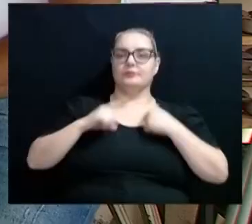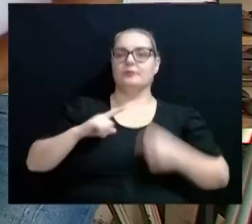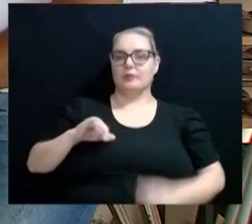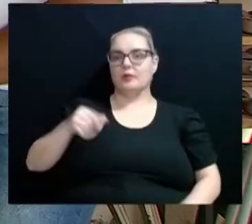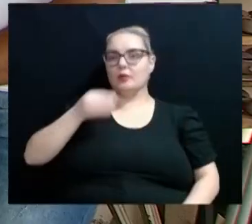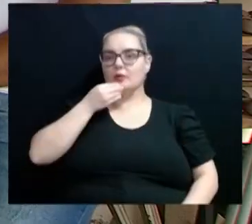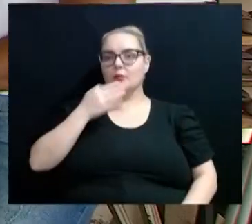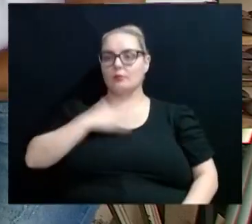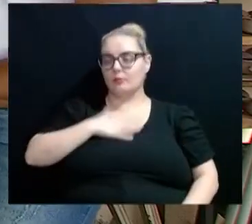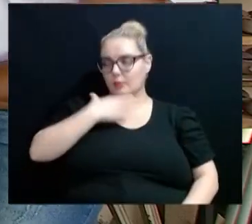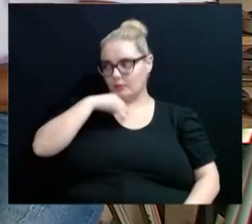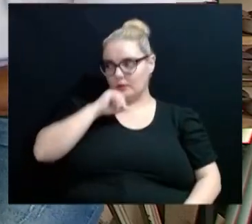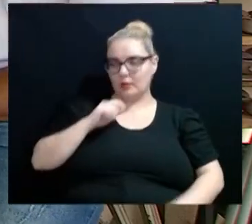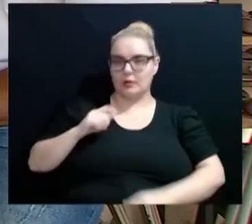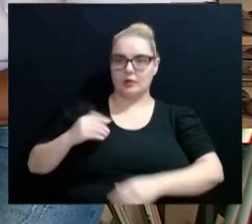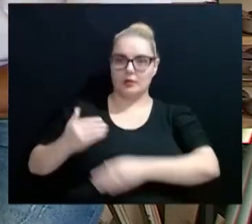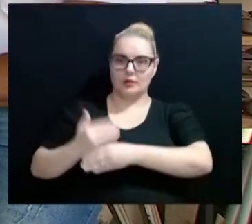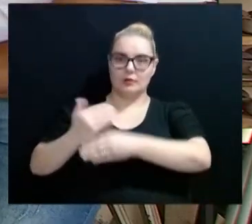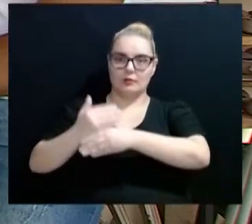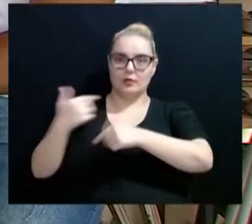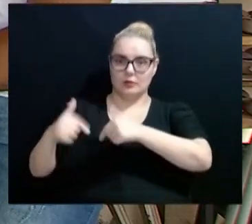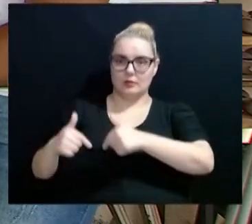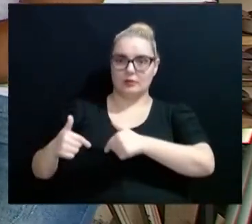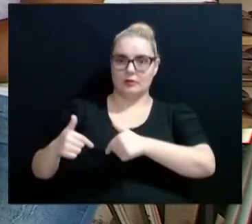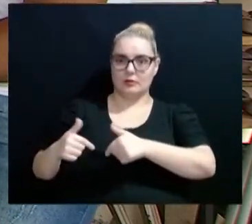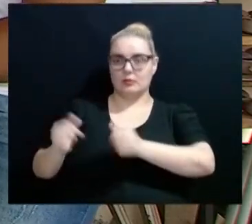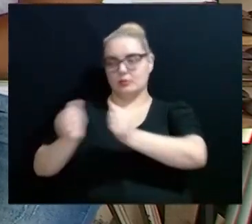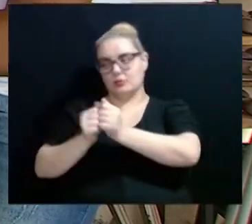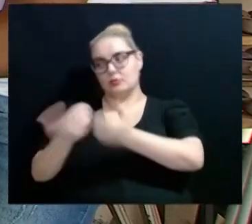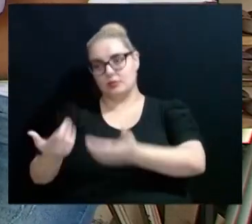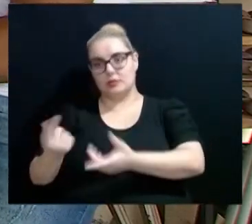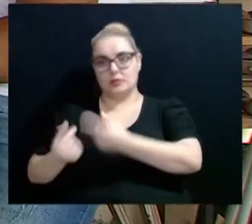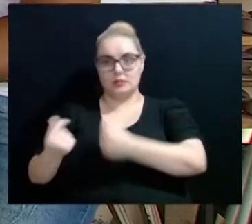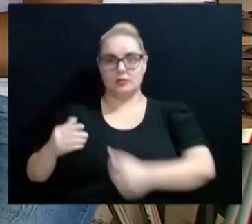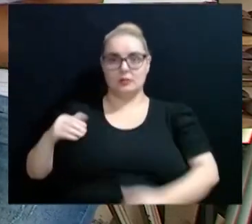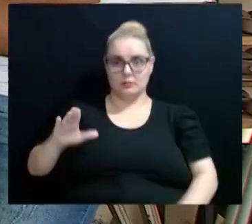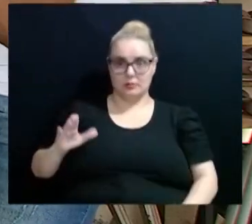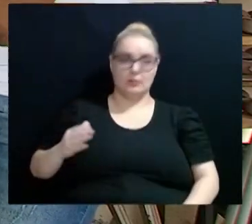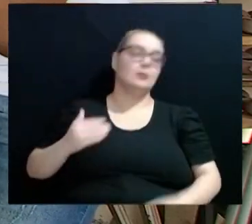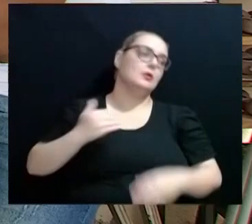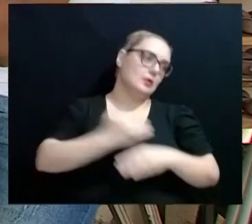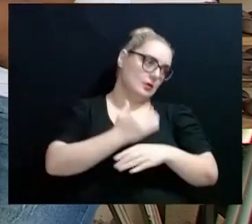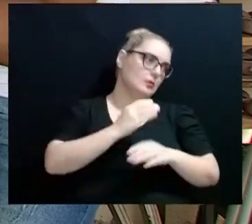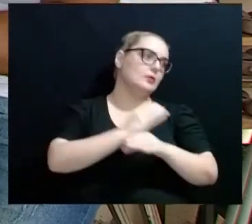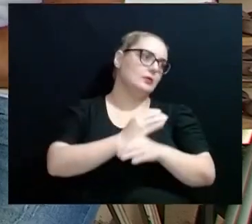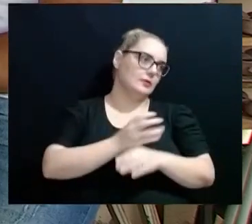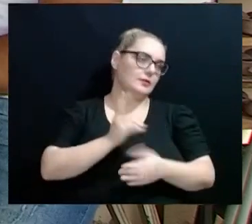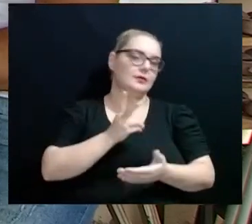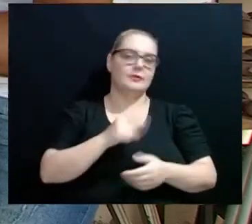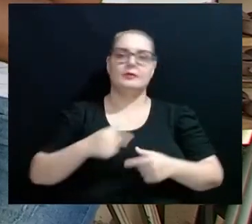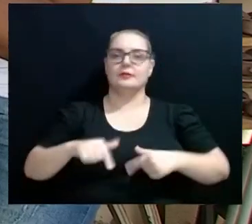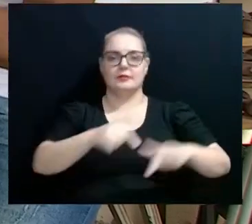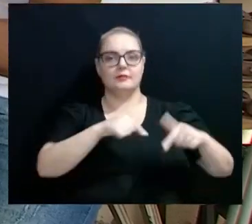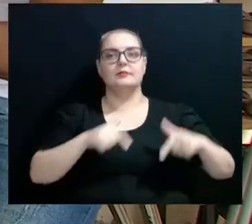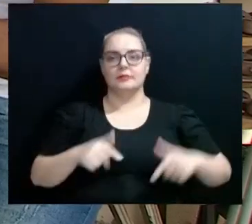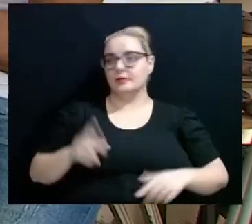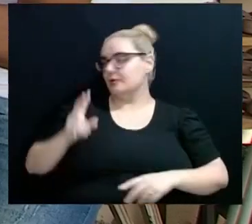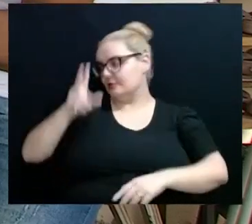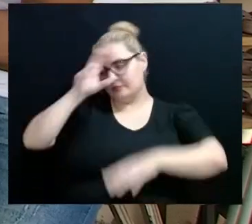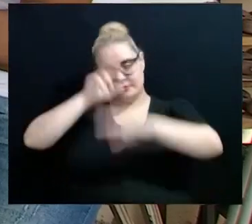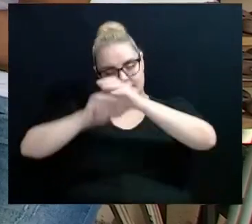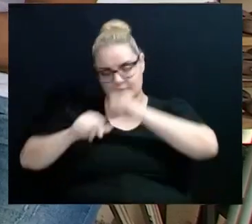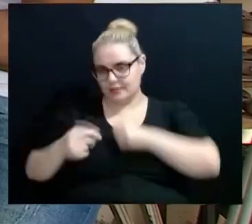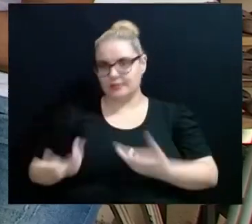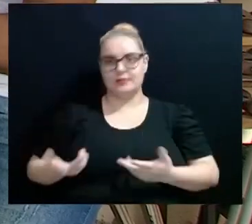mais o escultor. Então, nesse momento, eu optei pelo desejo, porque eu tinha oportunidade. Meu pai era construtor. Eu tinha oportunidade de trabalhar com ele e